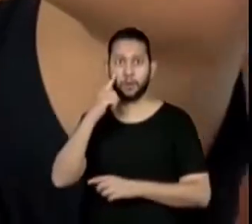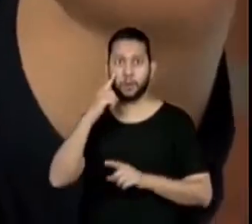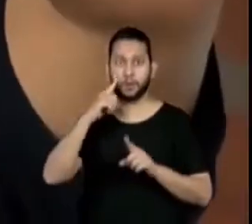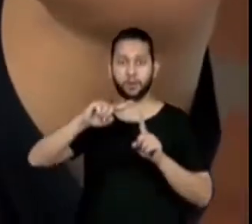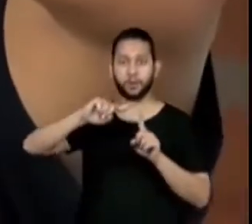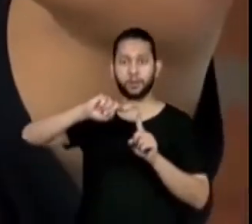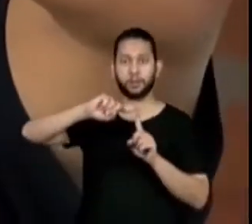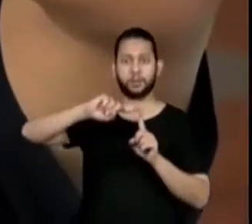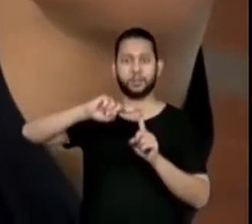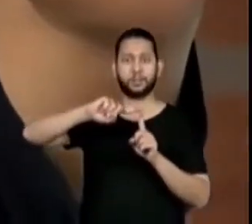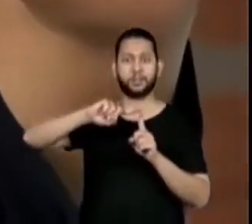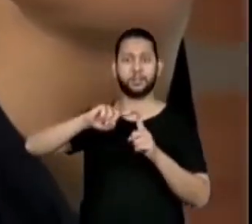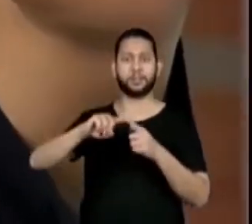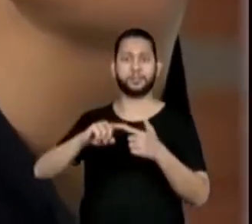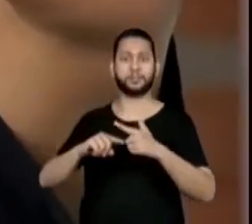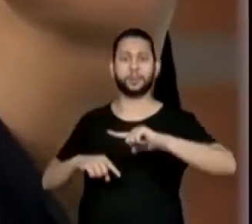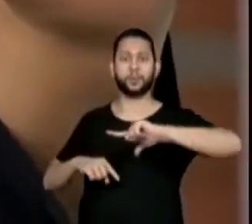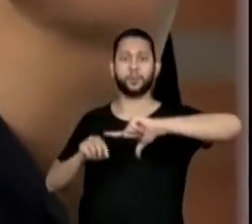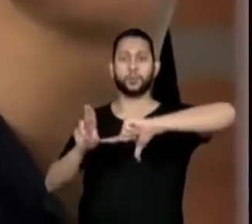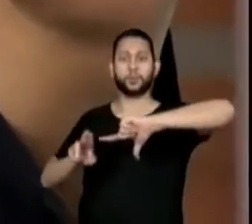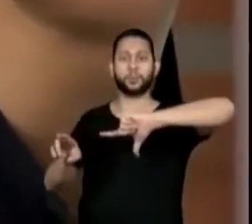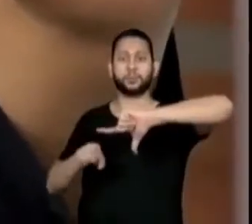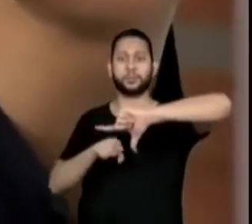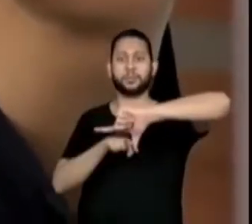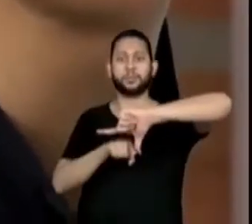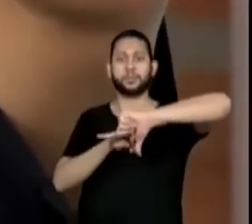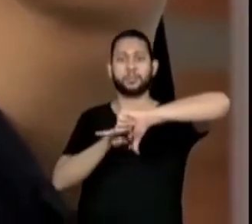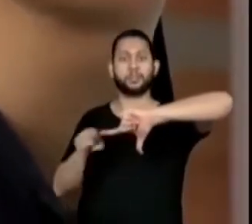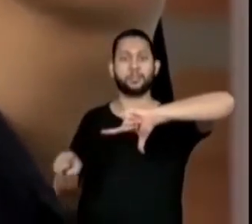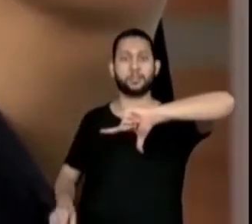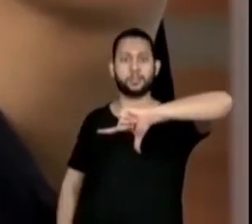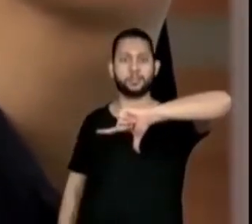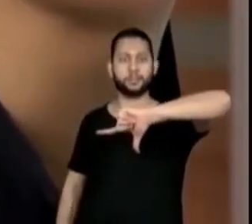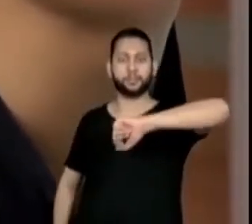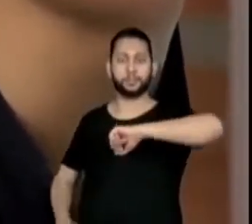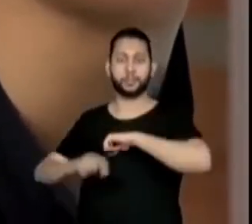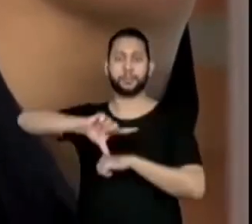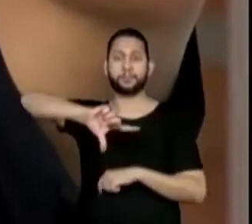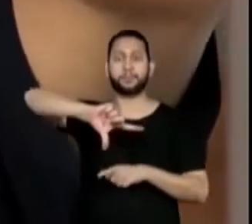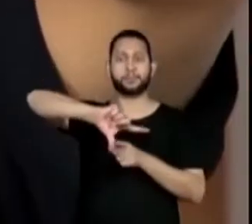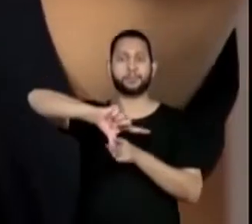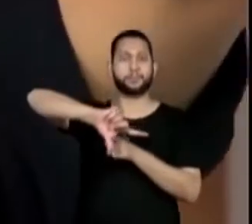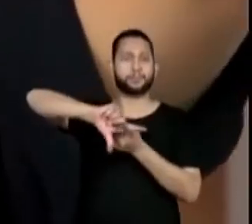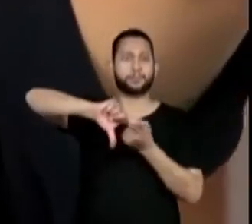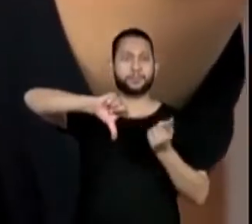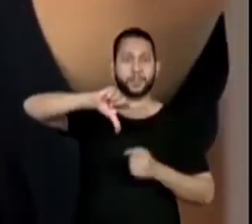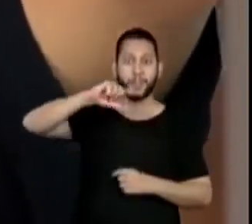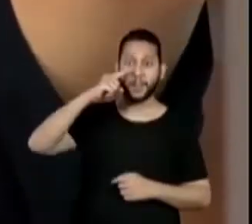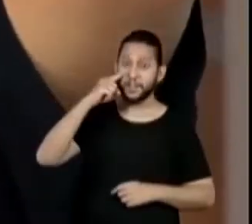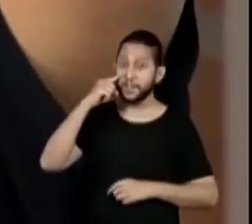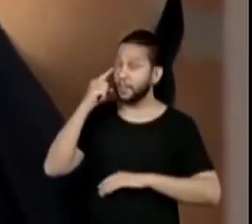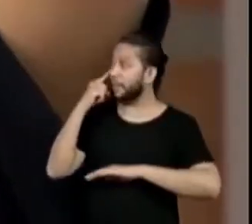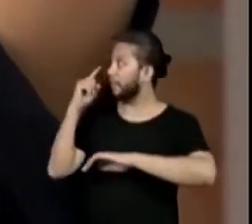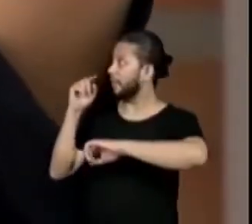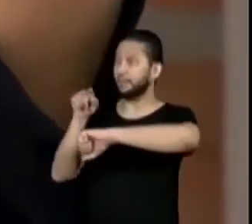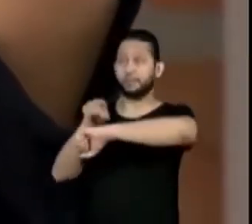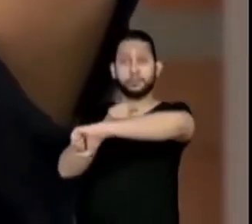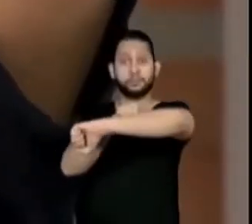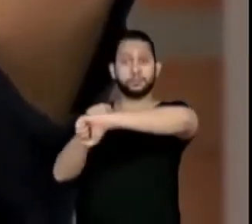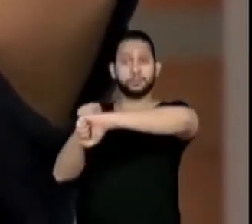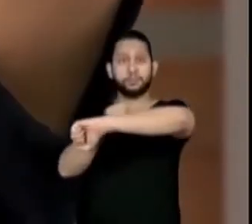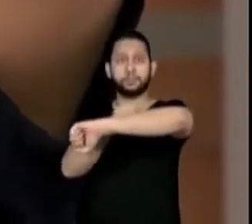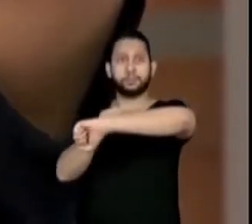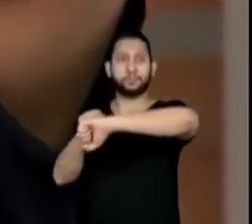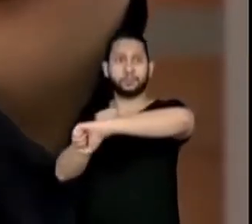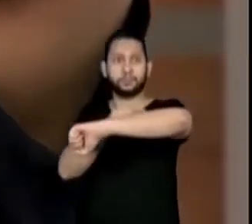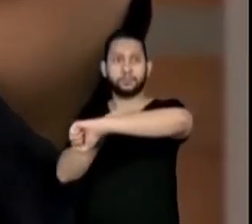ó. Esse ângulo zero aqui, tá vendo? A diagonal, estão vendo aqui certinho? Ele marca o ângulo de